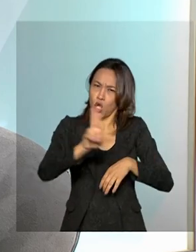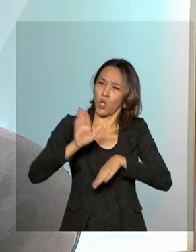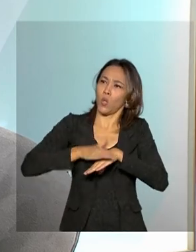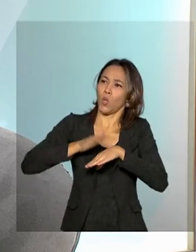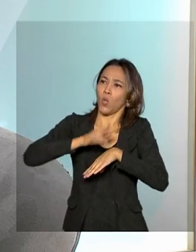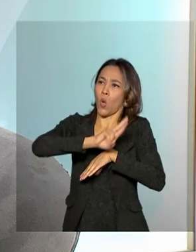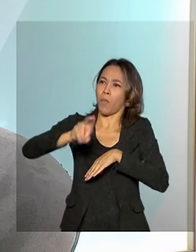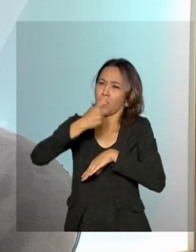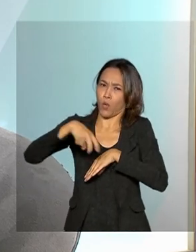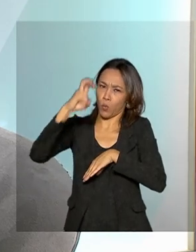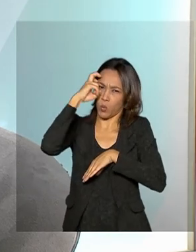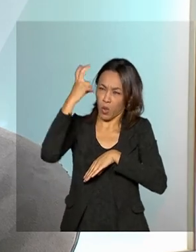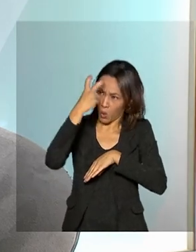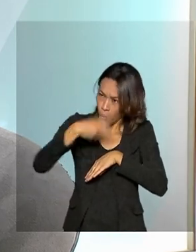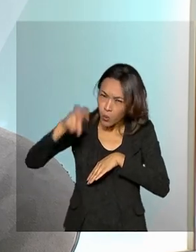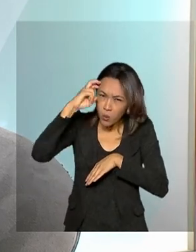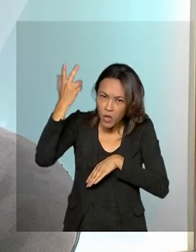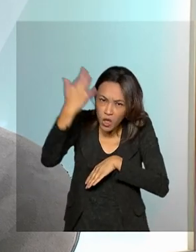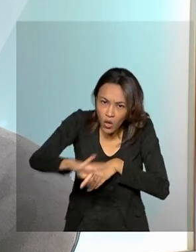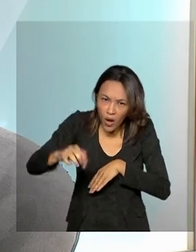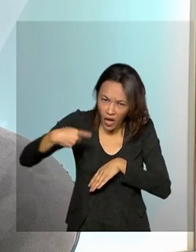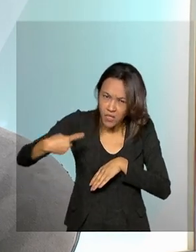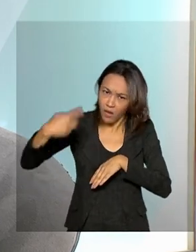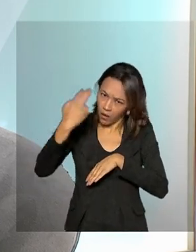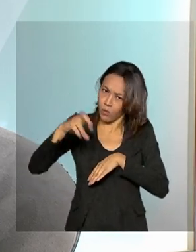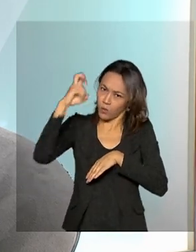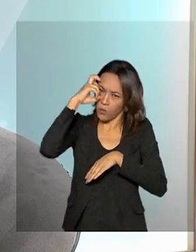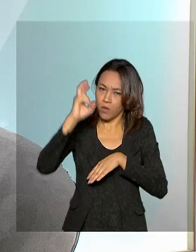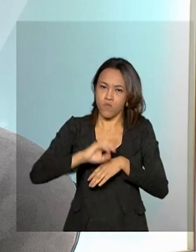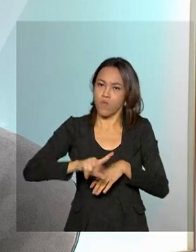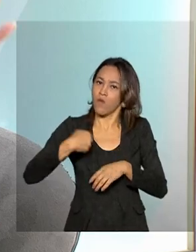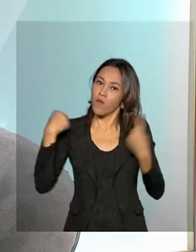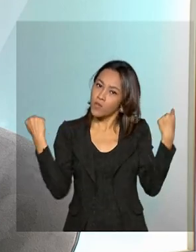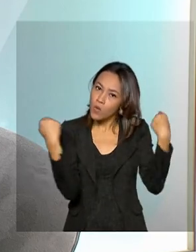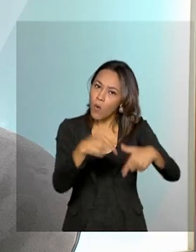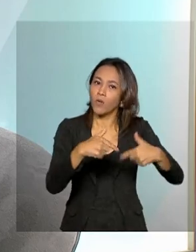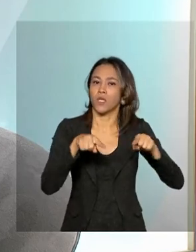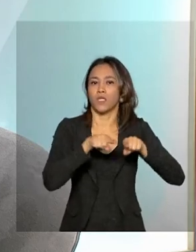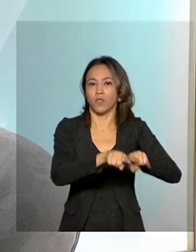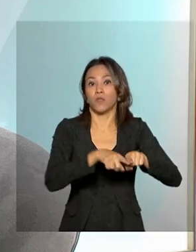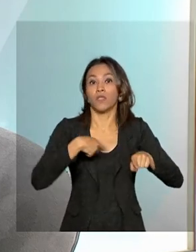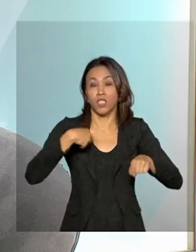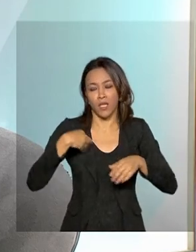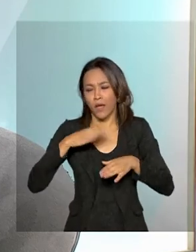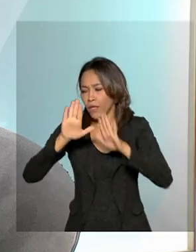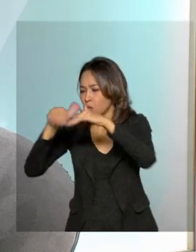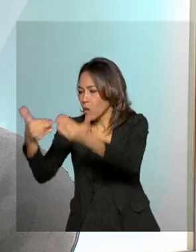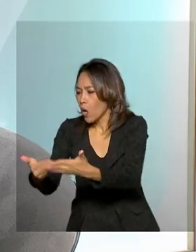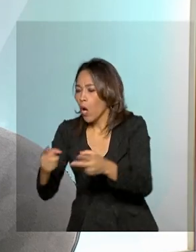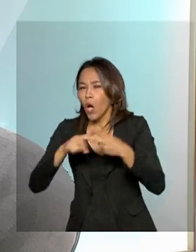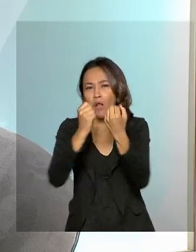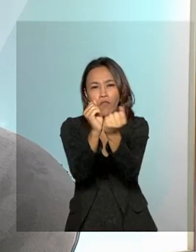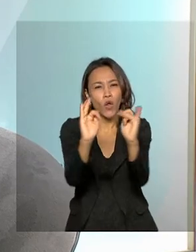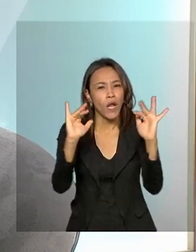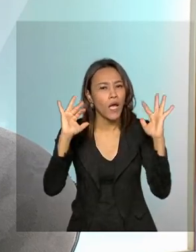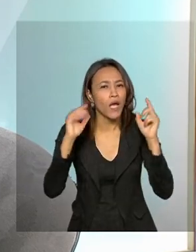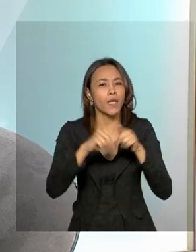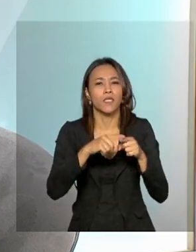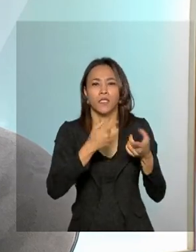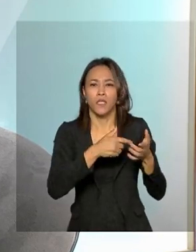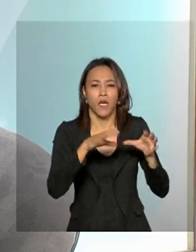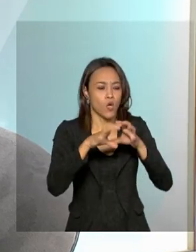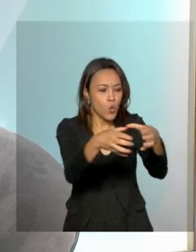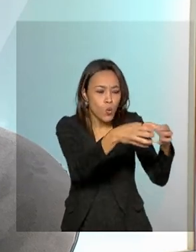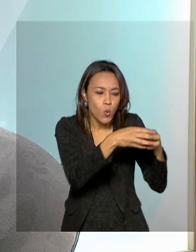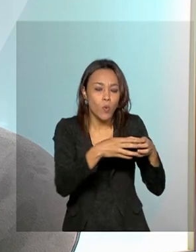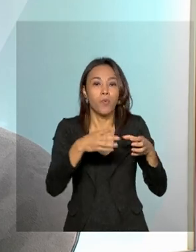Cultura que dói não é cultura. E nós vamos fazer esse enfrentamento. Então, Maria da Penha está indo para a escola, para a floresta, para a aldeia. É a